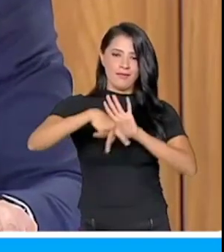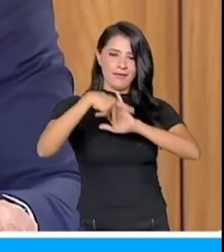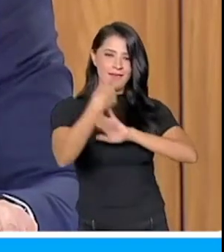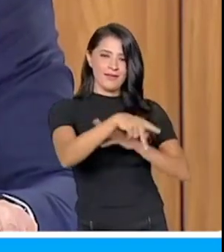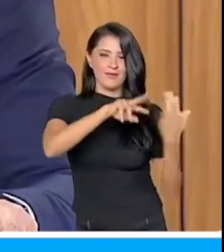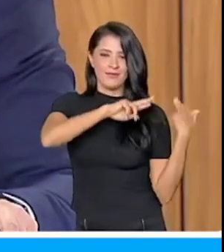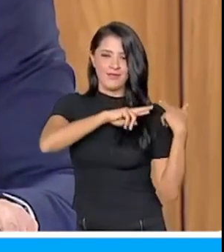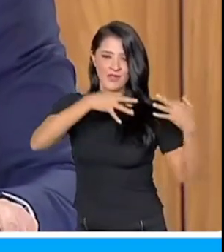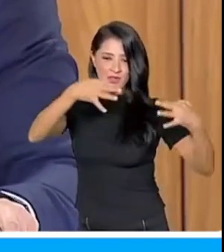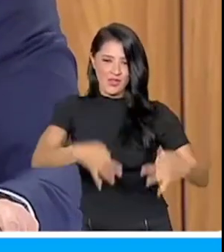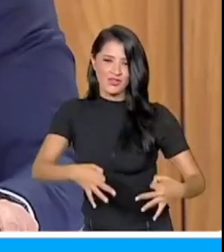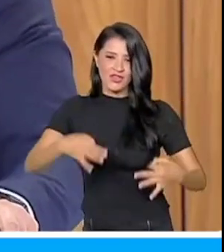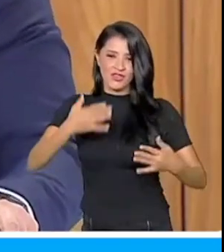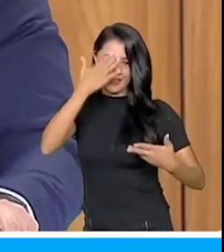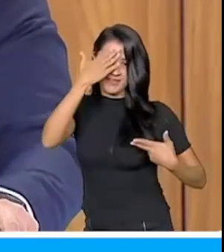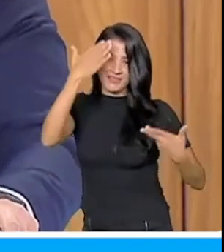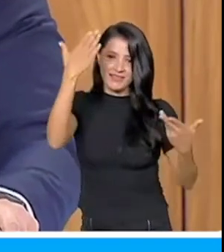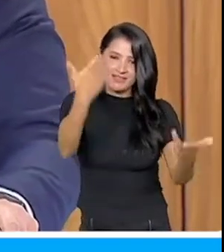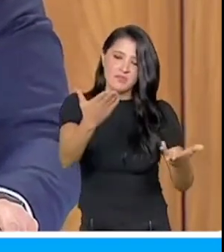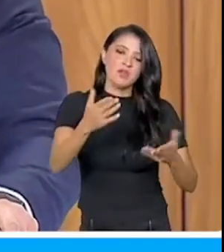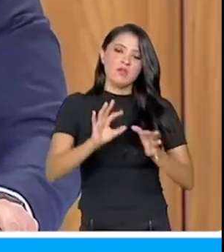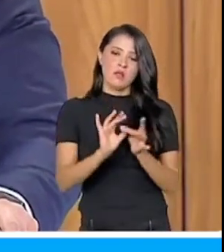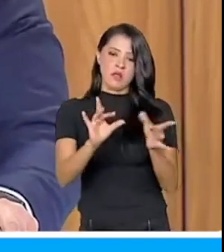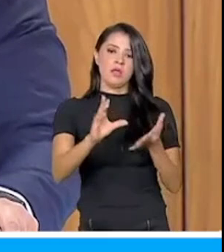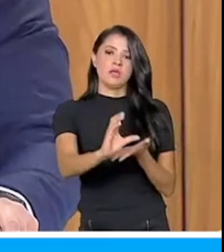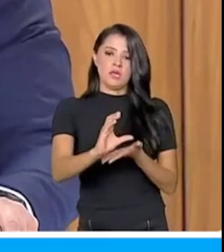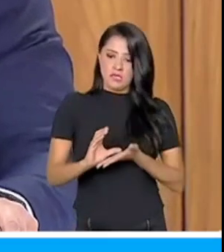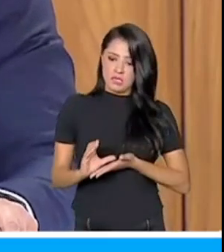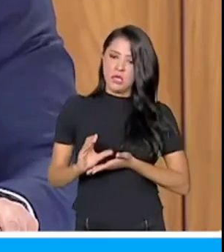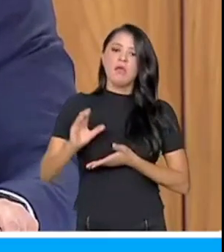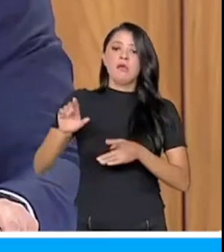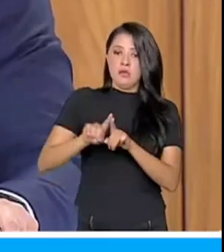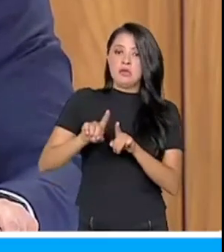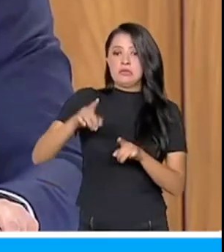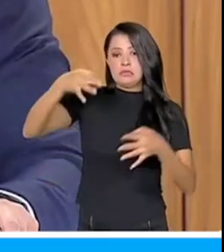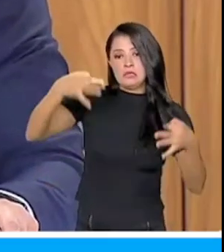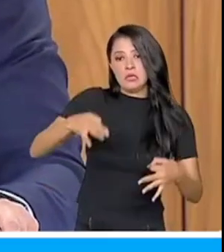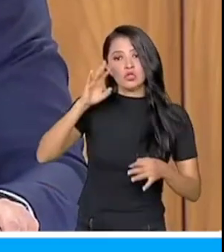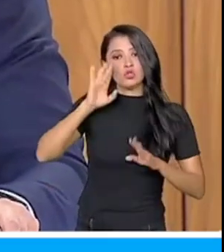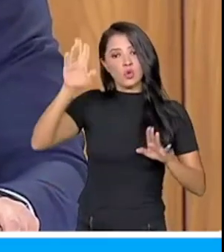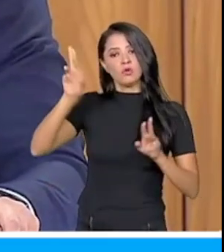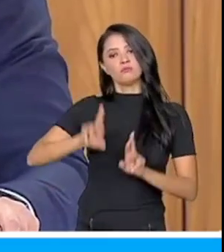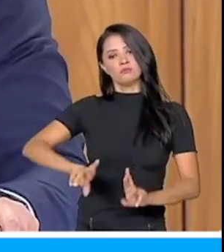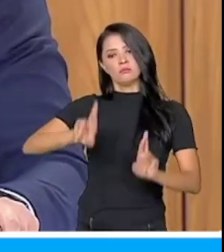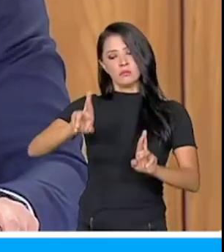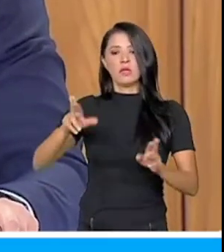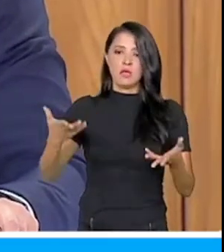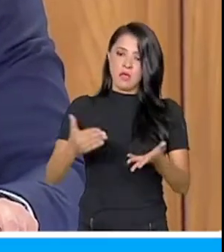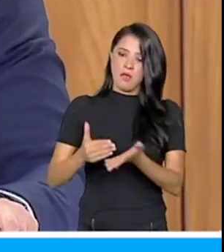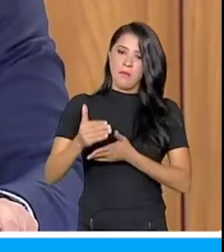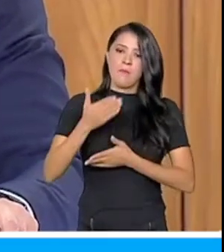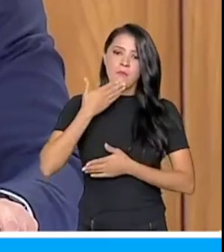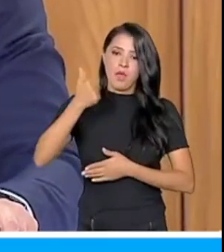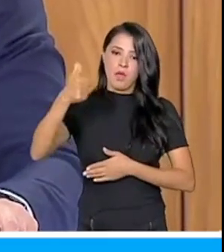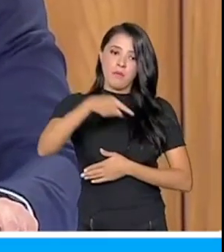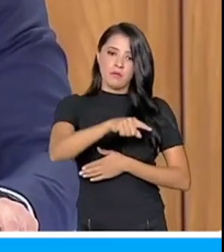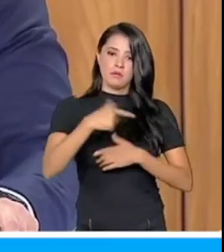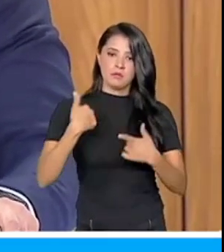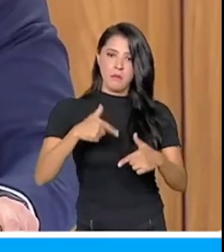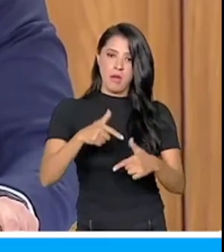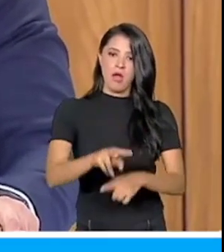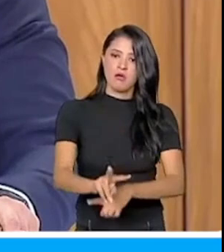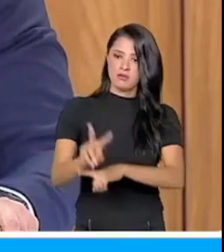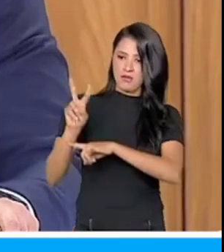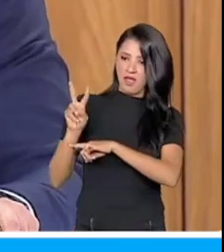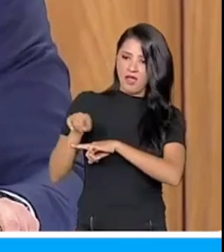fazer o nosso agradecimento a essa liberação, e tenho certeza que sonhos e esperanças estão sendo viabilizados a partir dessas operações de crédito.